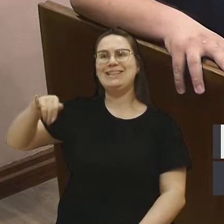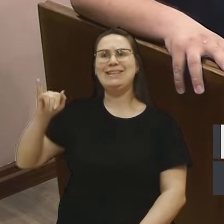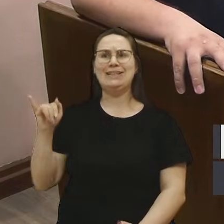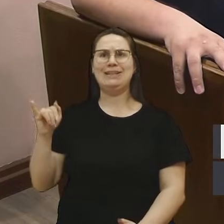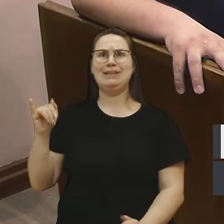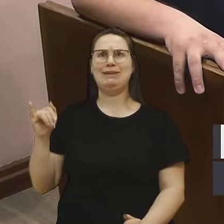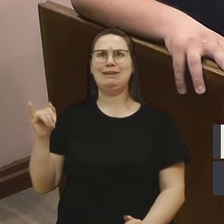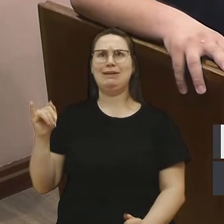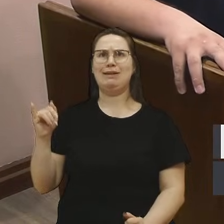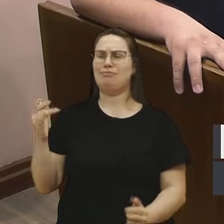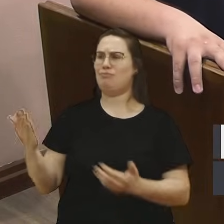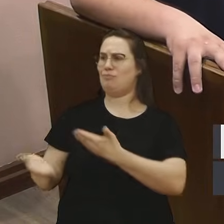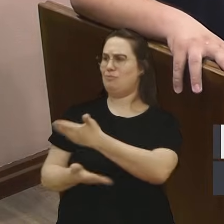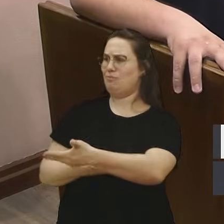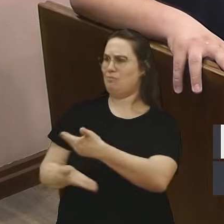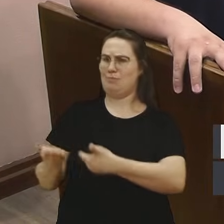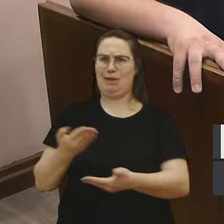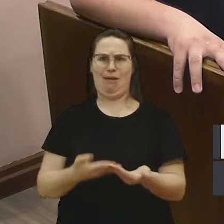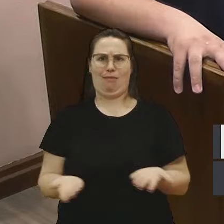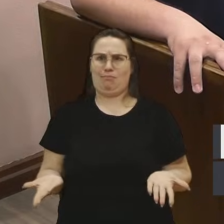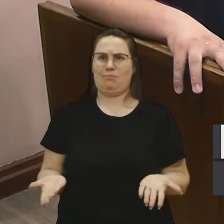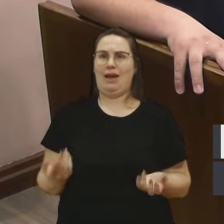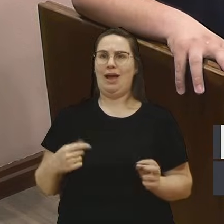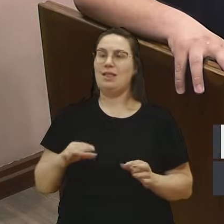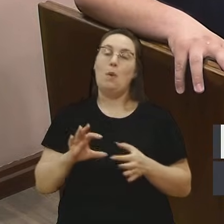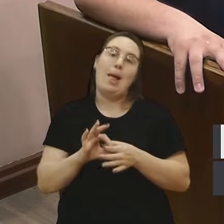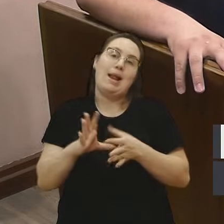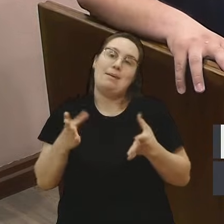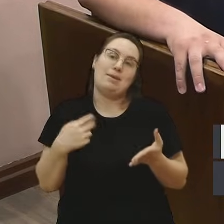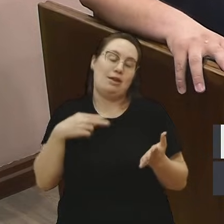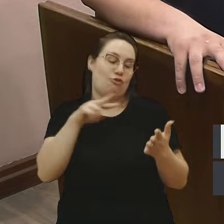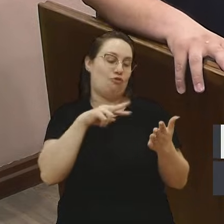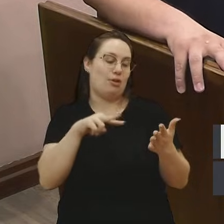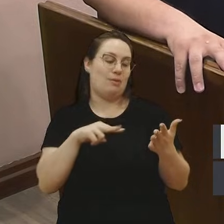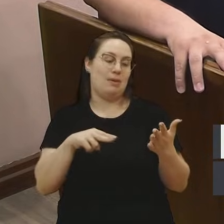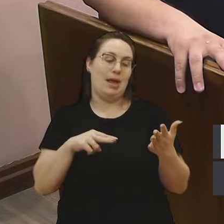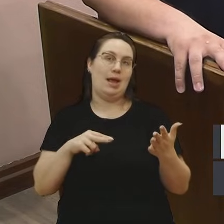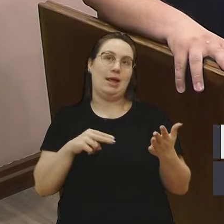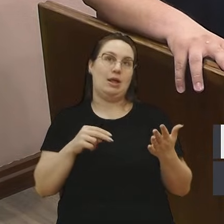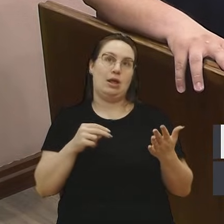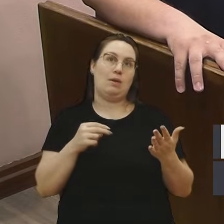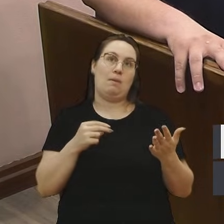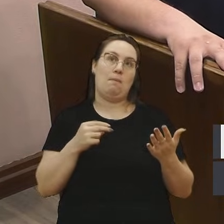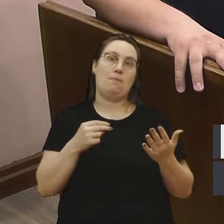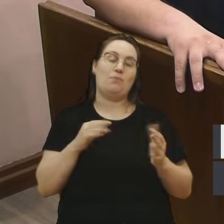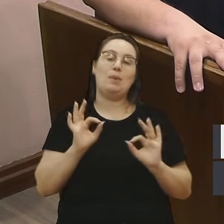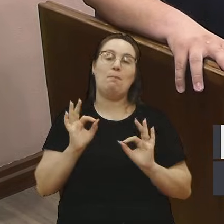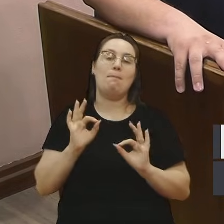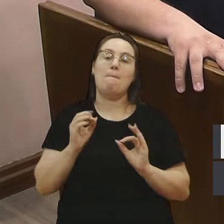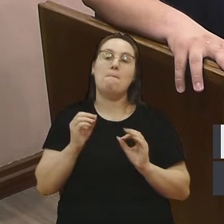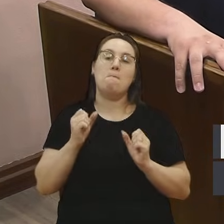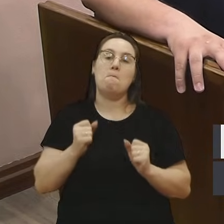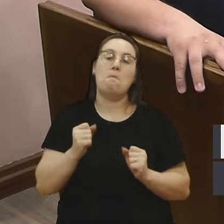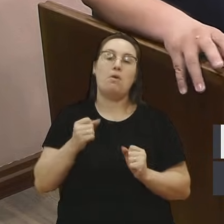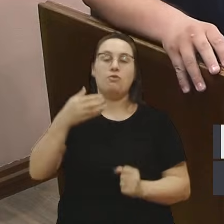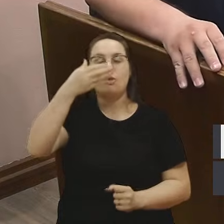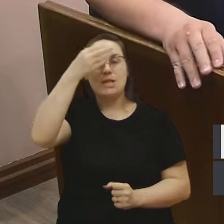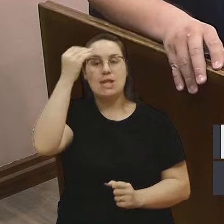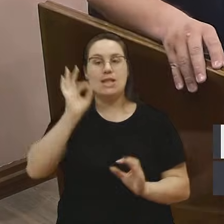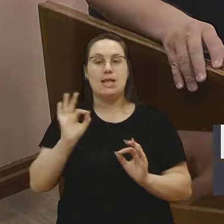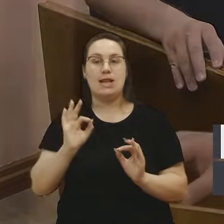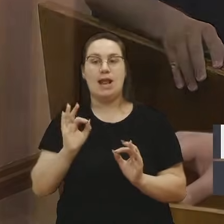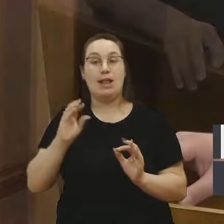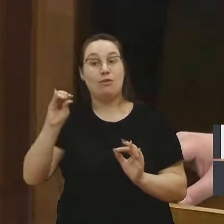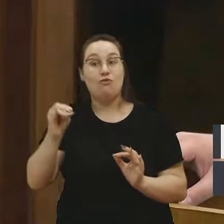no nosso discurso, então peço a liberdade de poder fazer a leitura aqui, até para que eu não esqueça nada do que pretendo mencionar aqui nessa